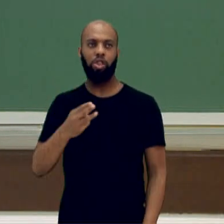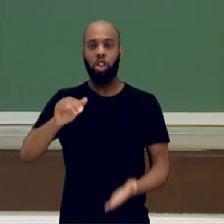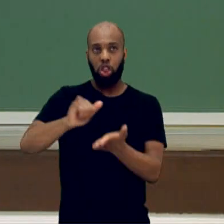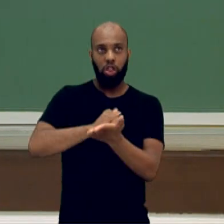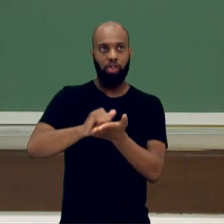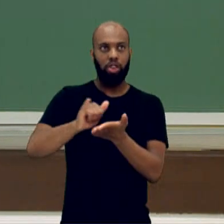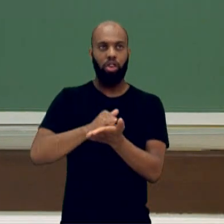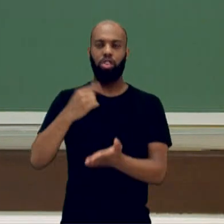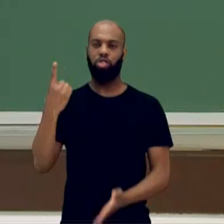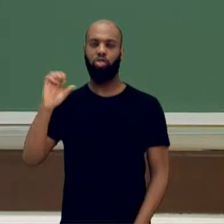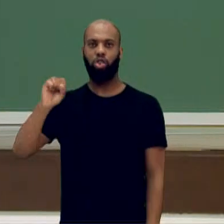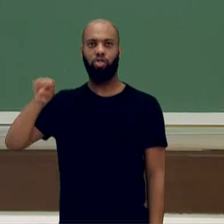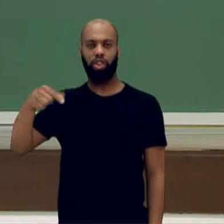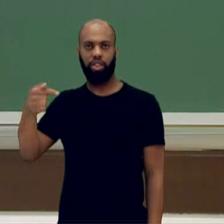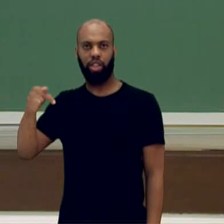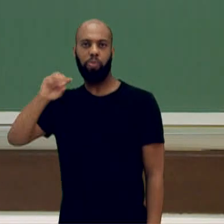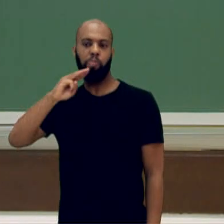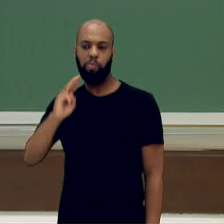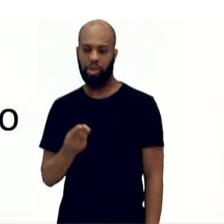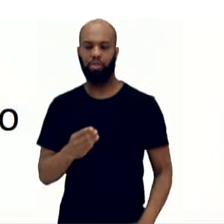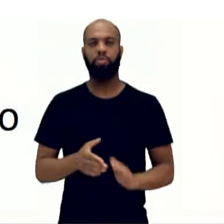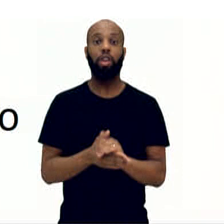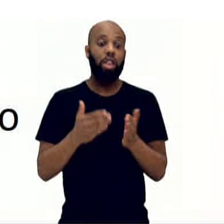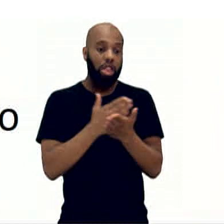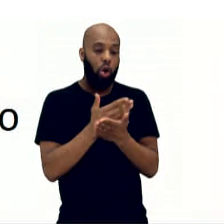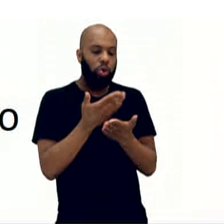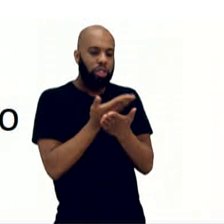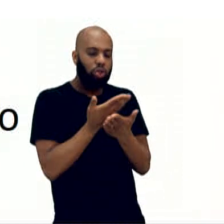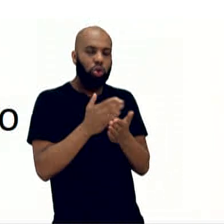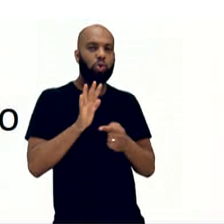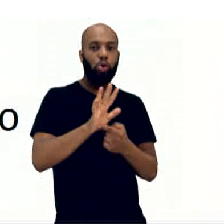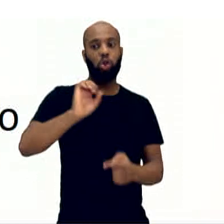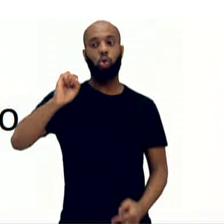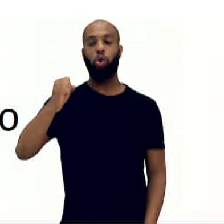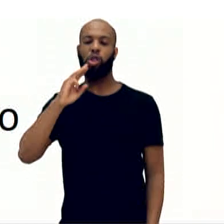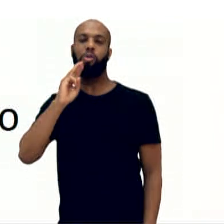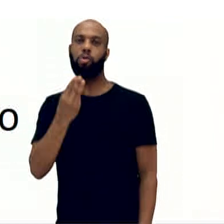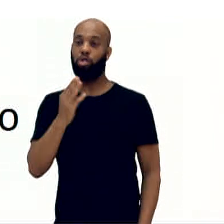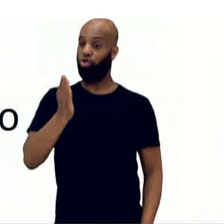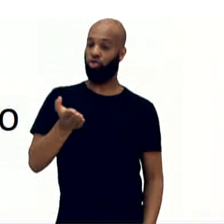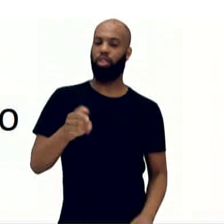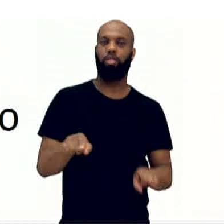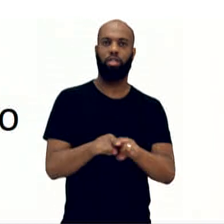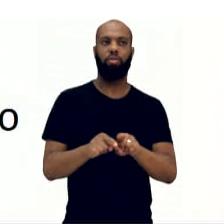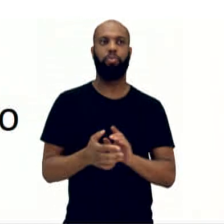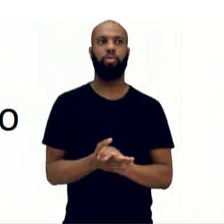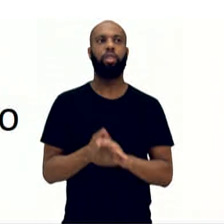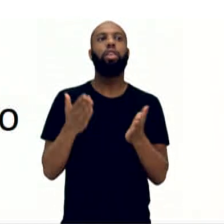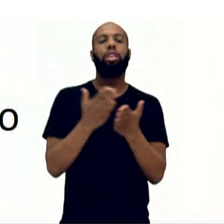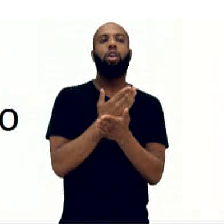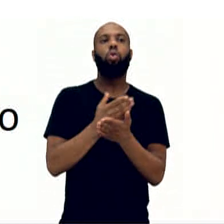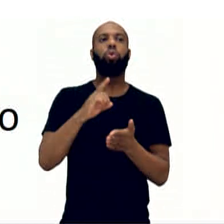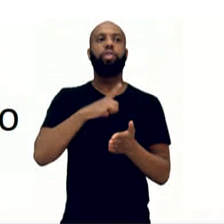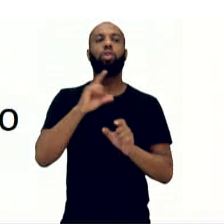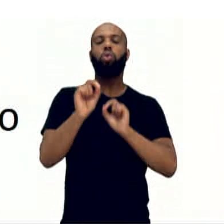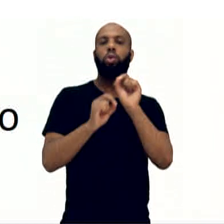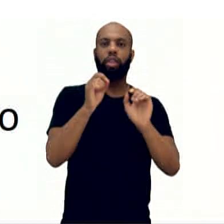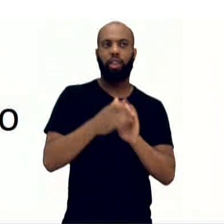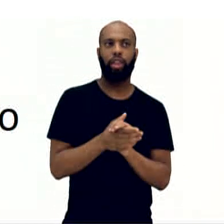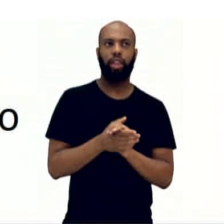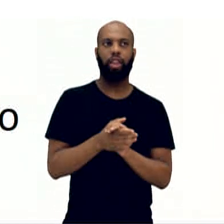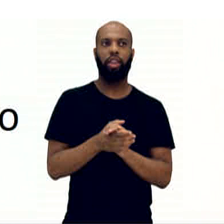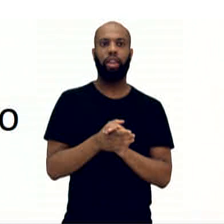milhões. Alguns estudos incluem áreas com 8 milhões de habitantes, certo? E alguns consideram